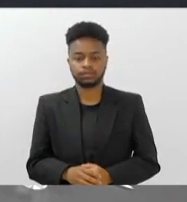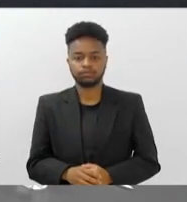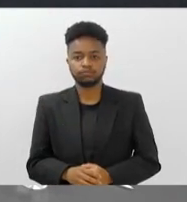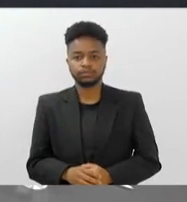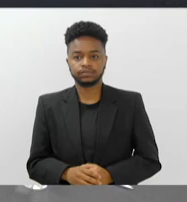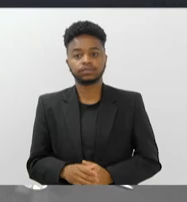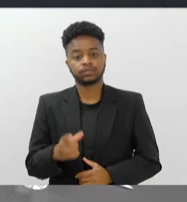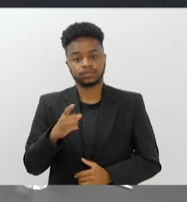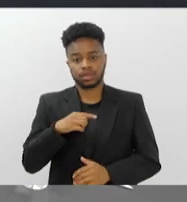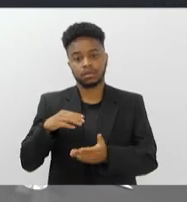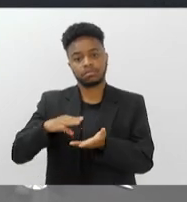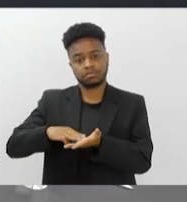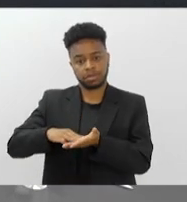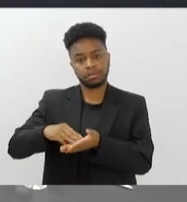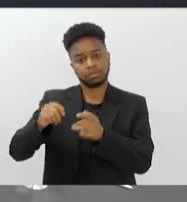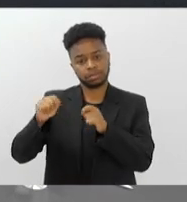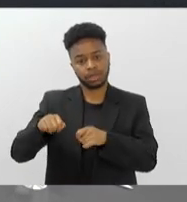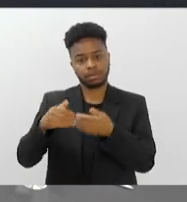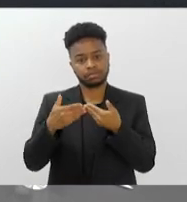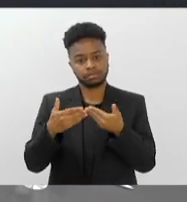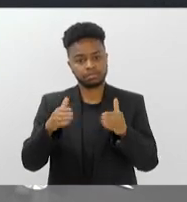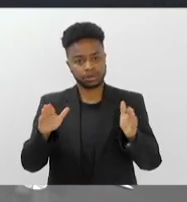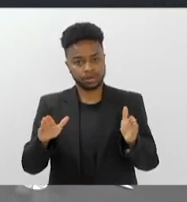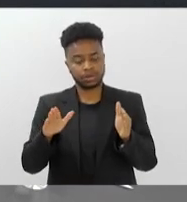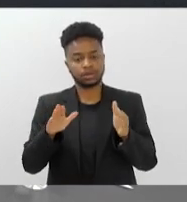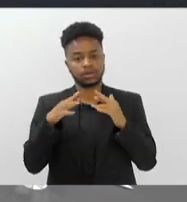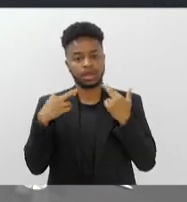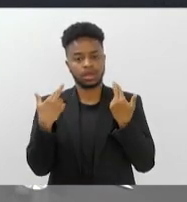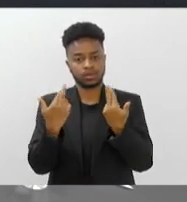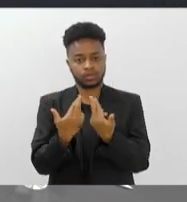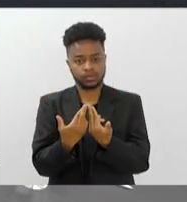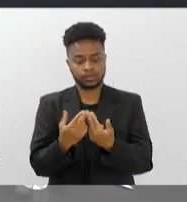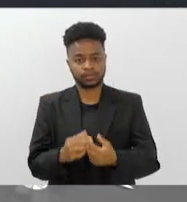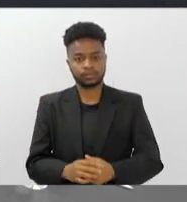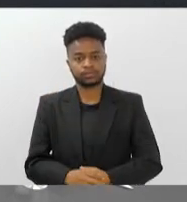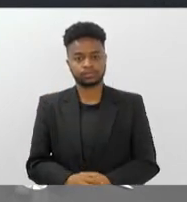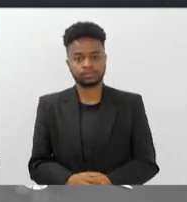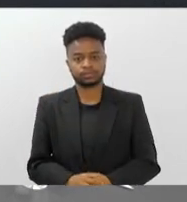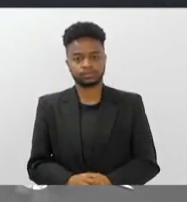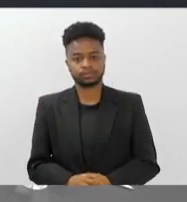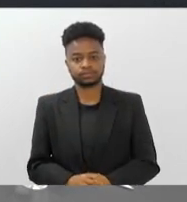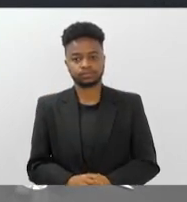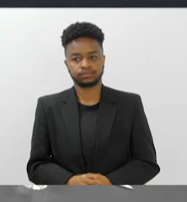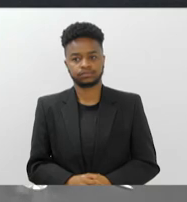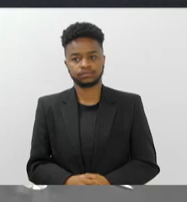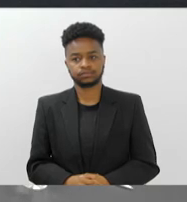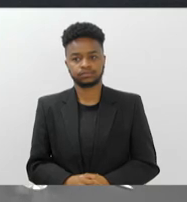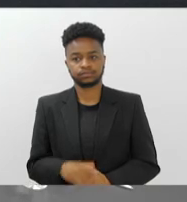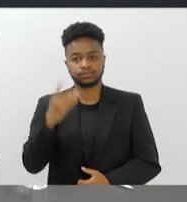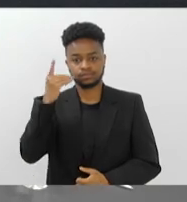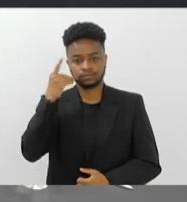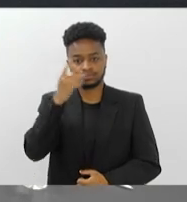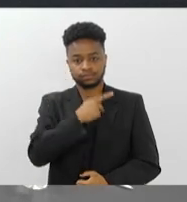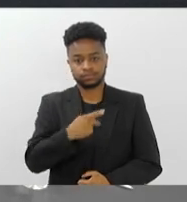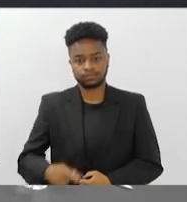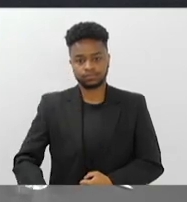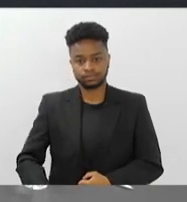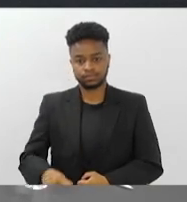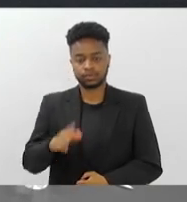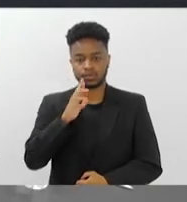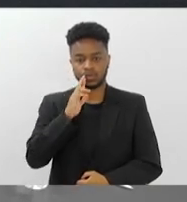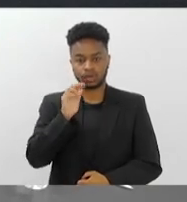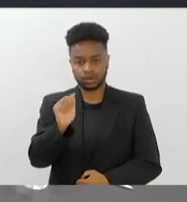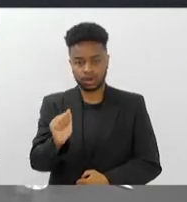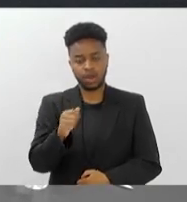a quórum para abrirmos a nossa sessão. Deputado presidente Rodrigo Amorim está